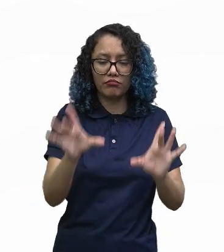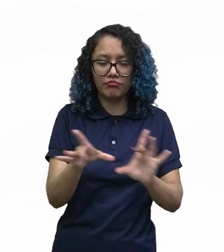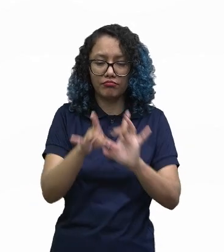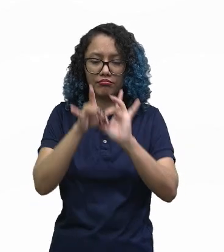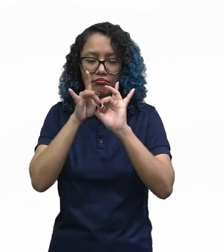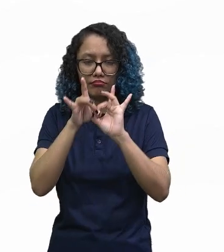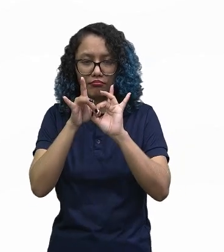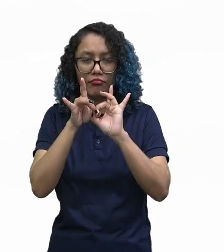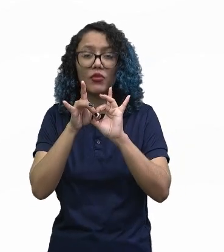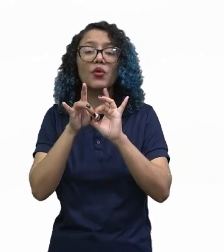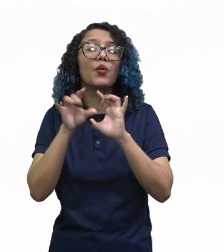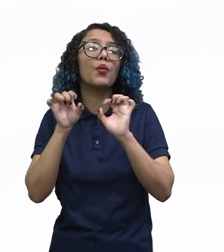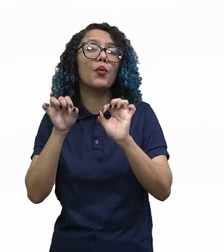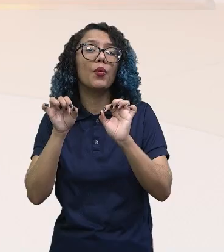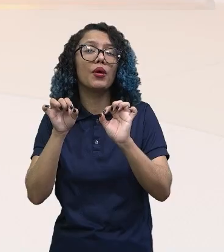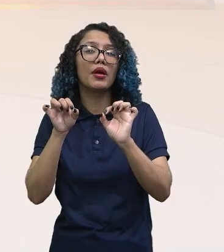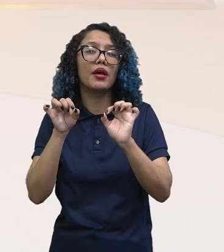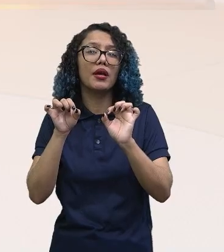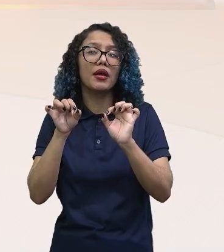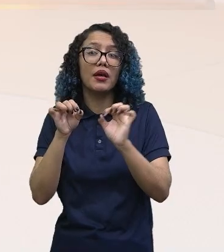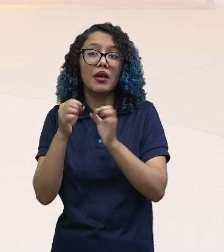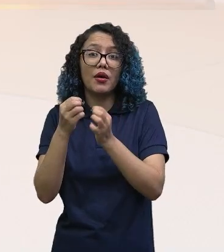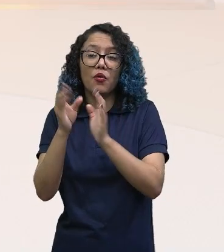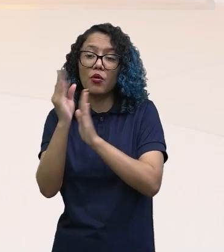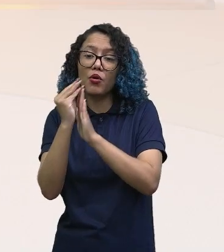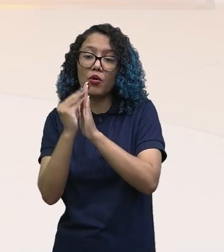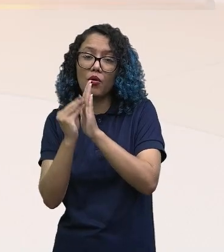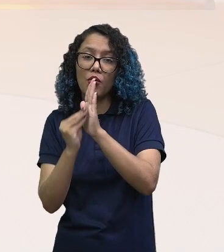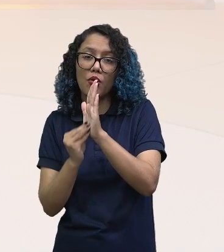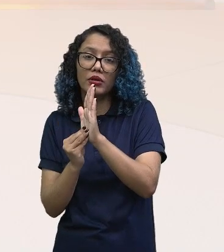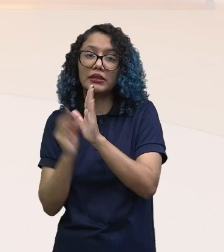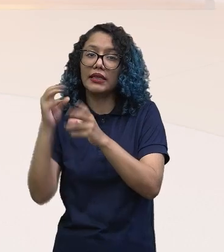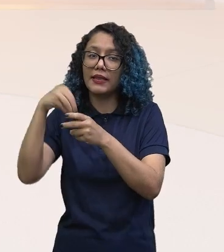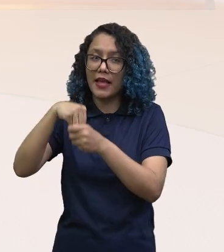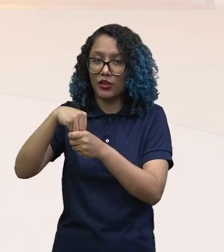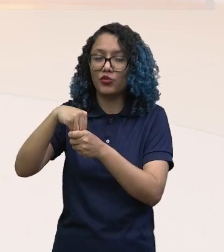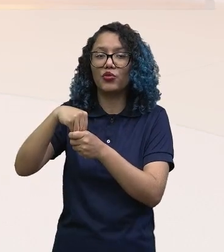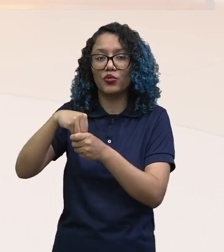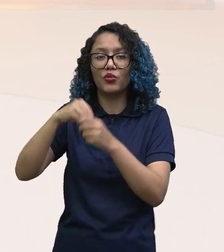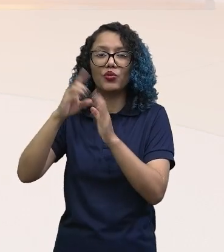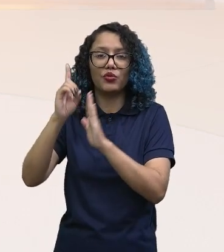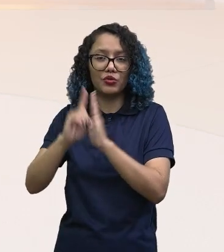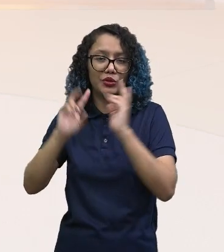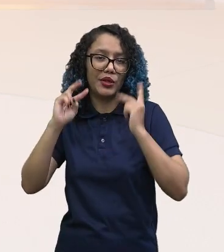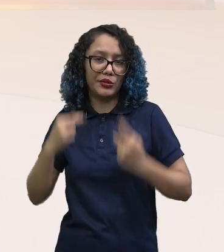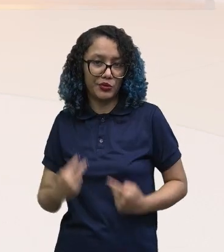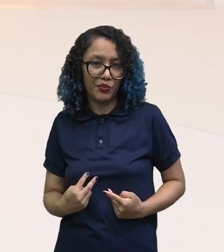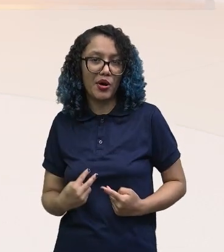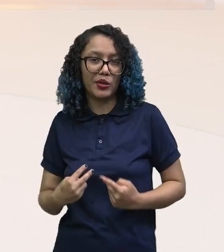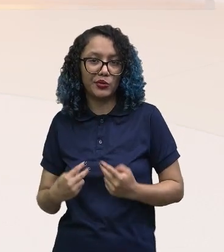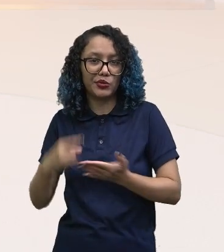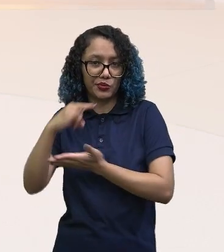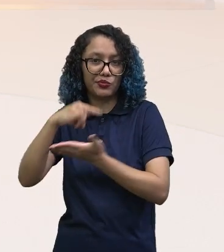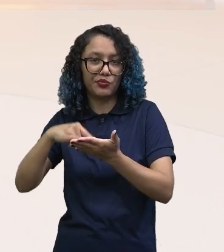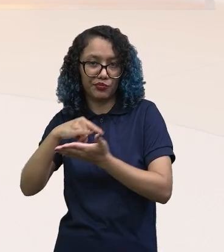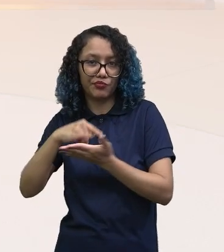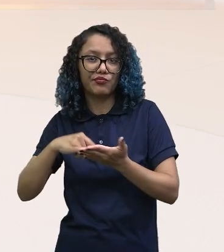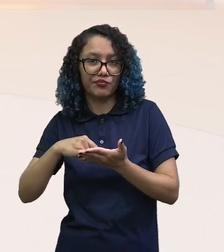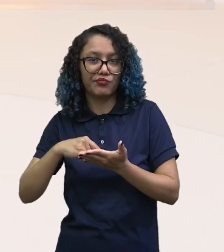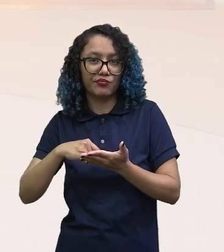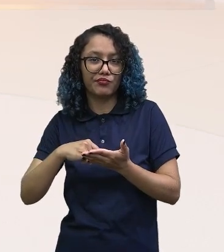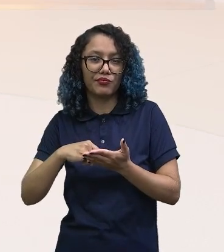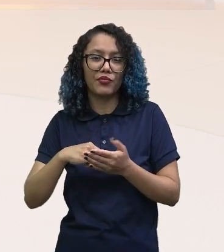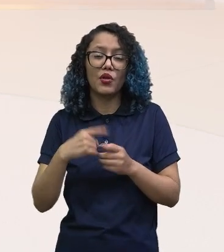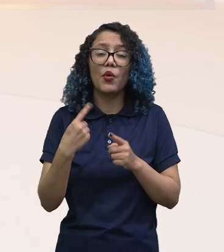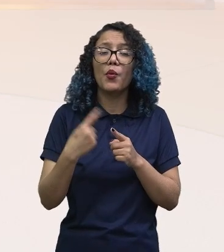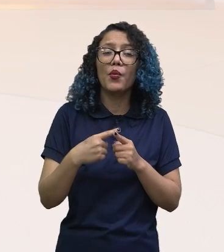atrelada àquilo que foi previsto pela Declaração Universal dos Direitos Humanos, muito por conta também